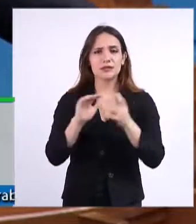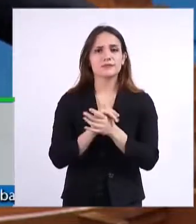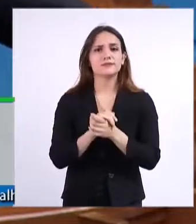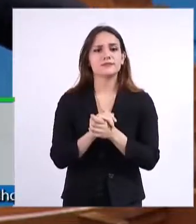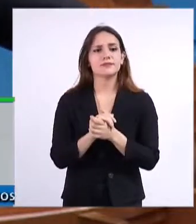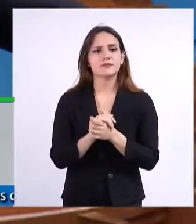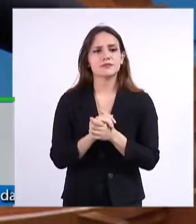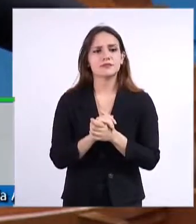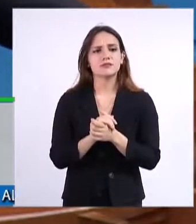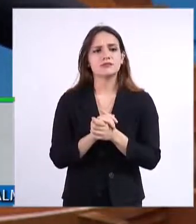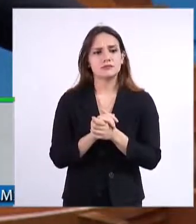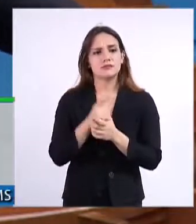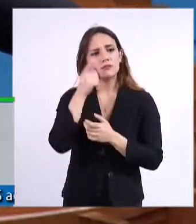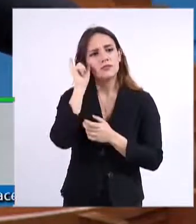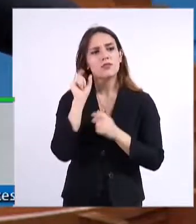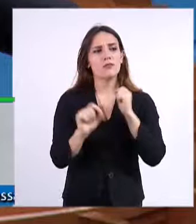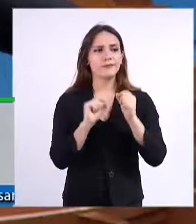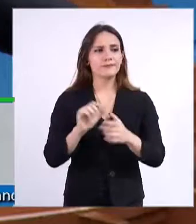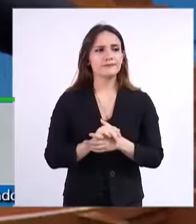ele está